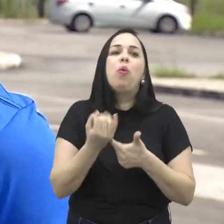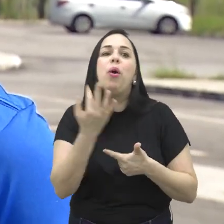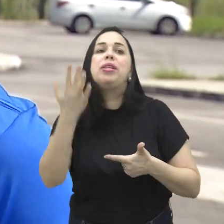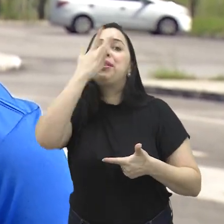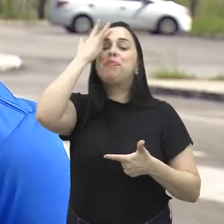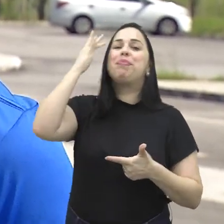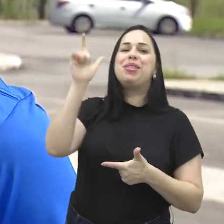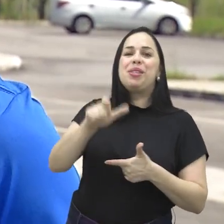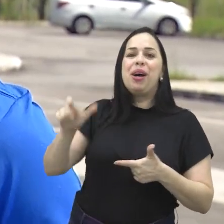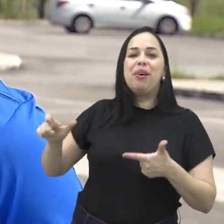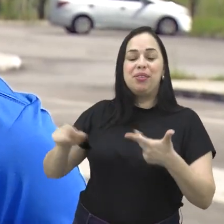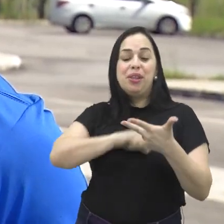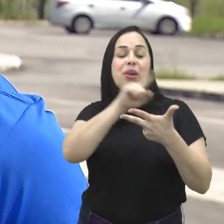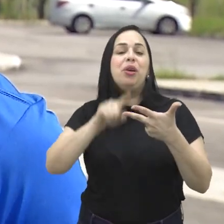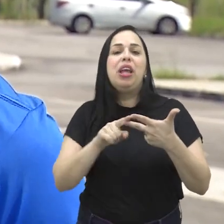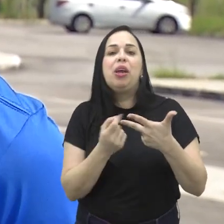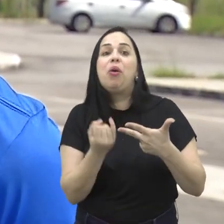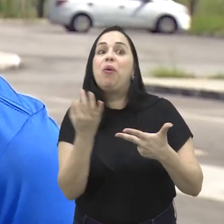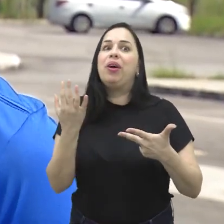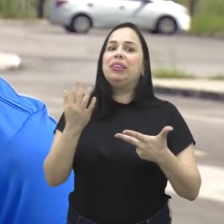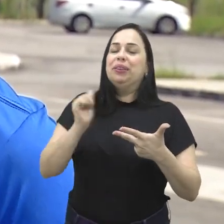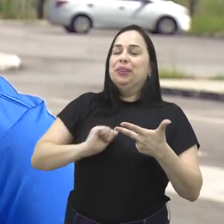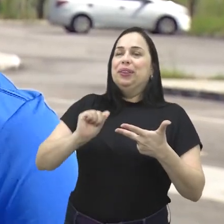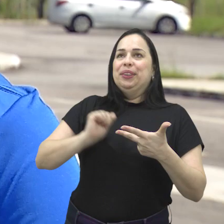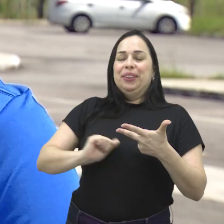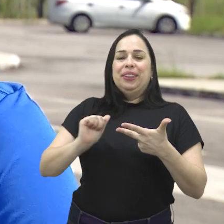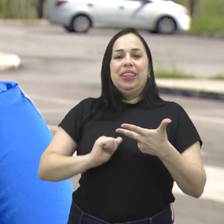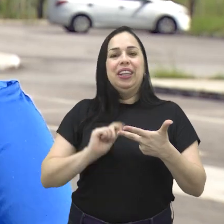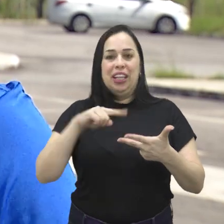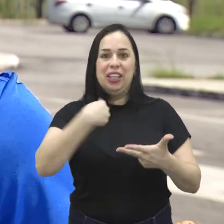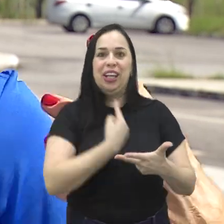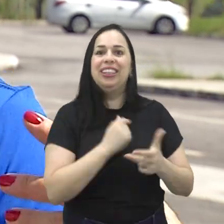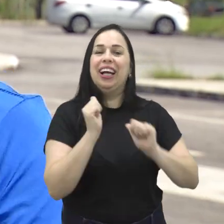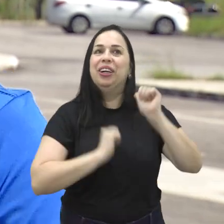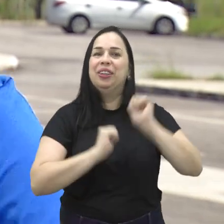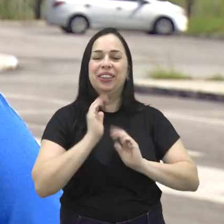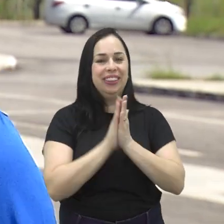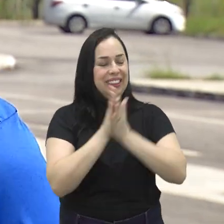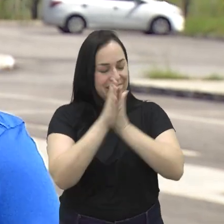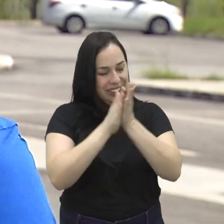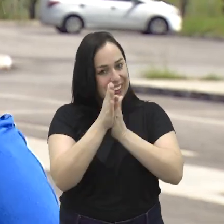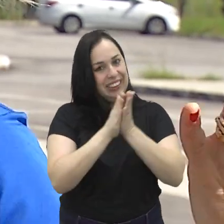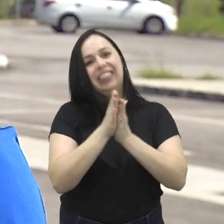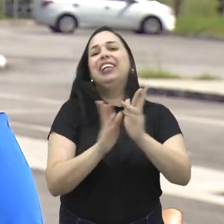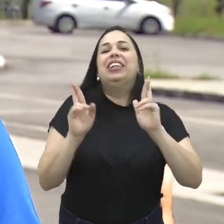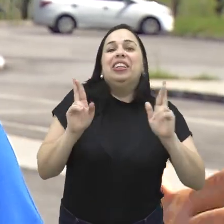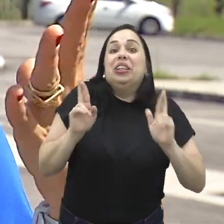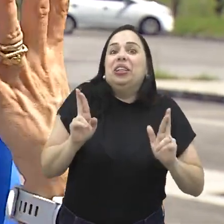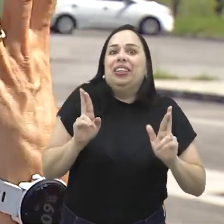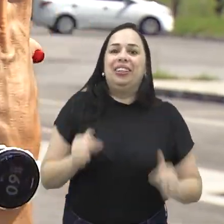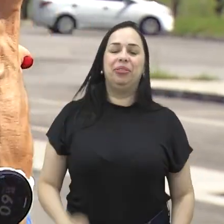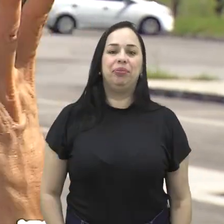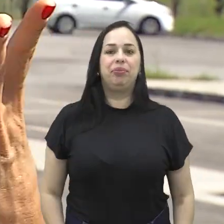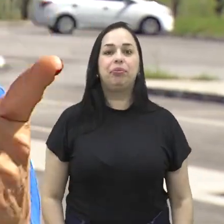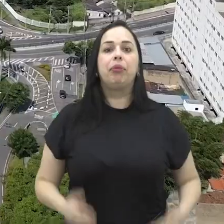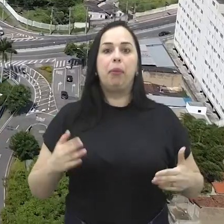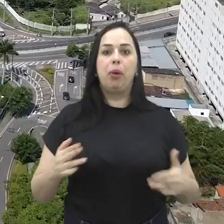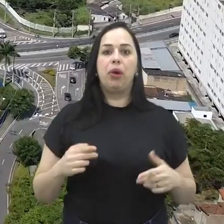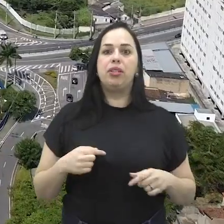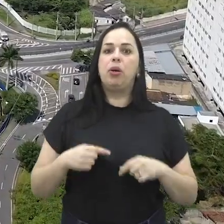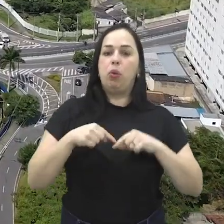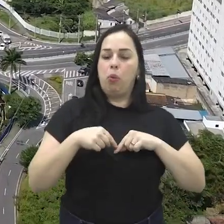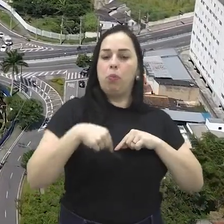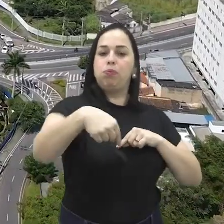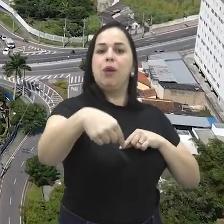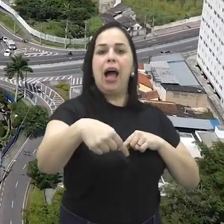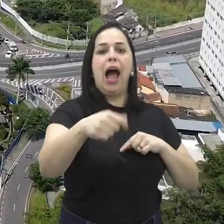em torno dessa prova. E muitas expectativas, e a gente está, assim, ansiosíssimo, aguardando esse dia. O